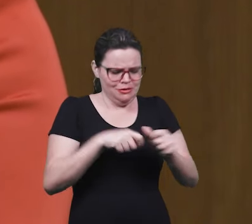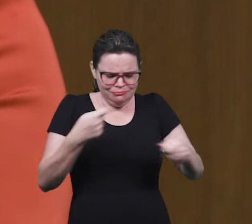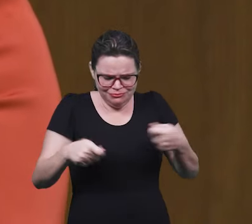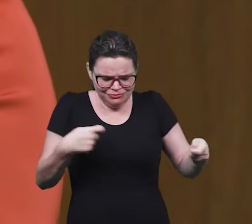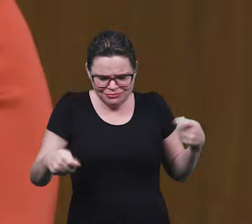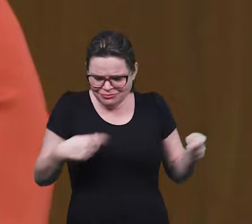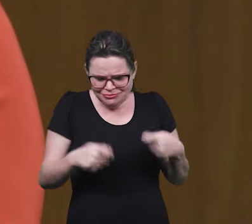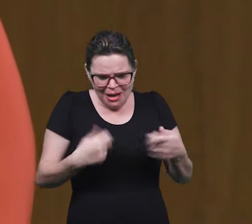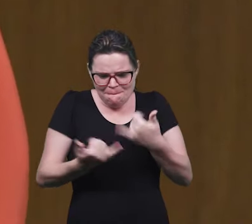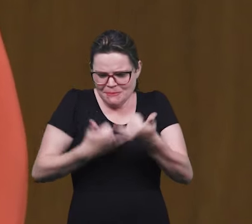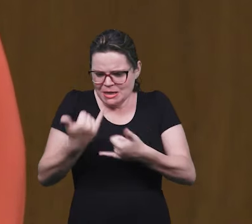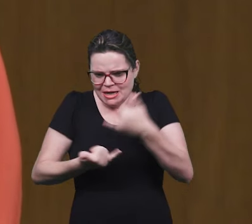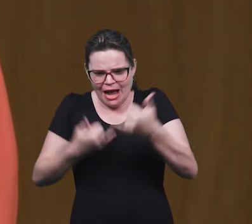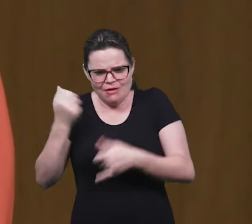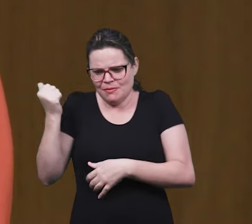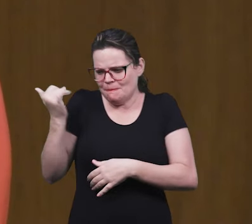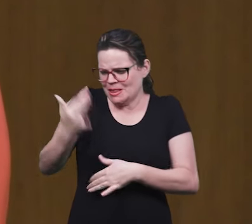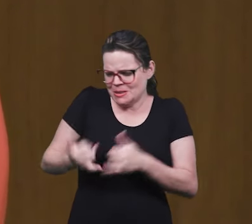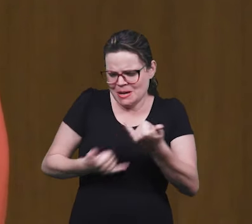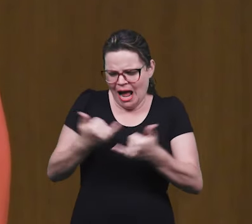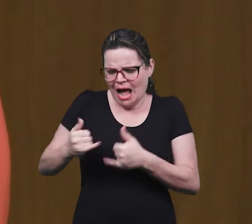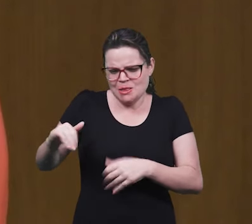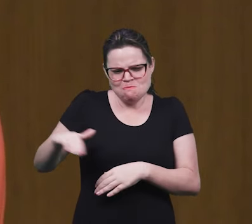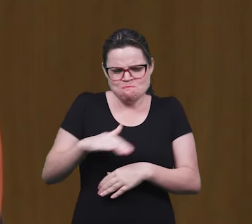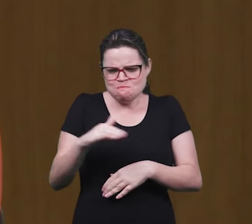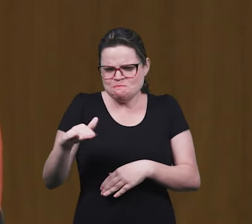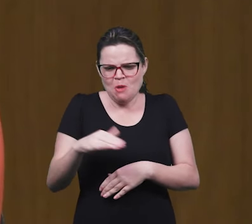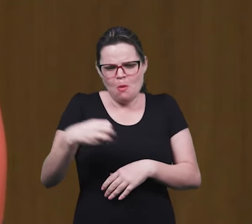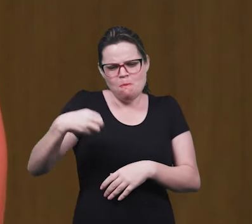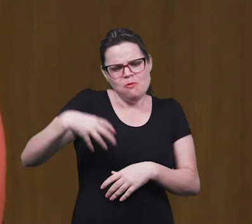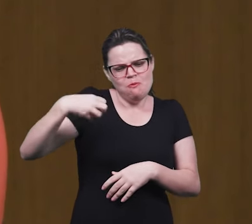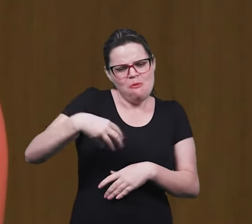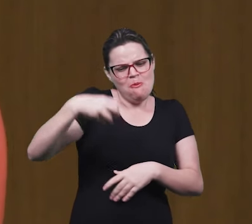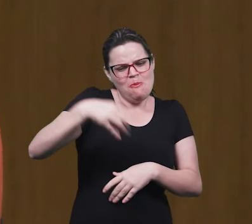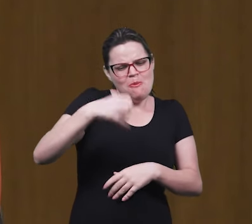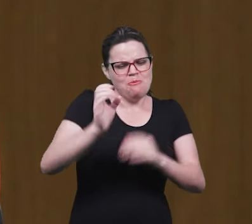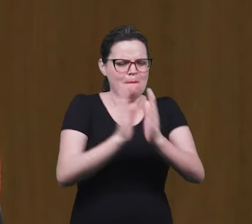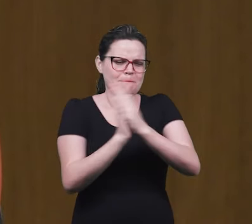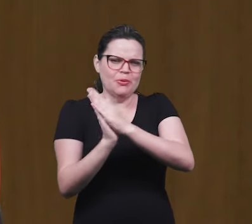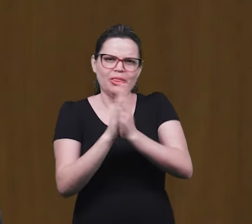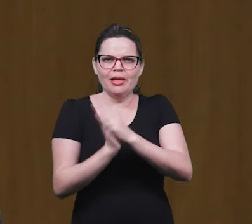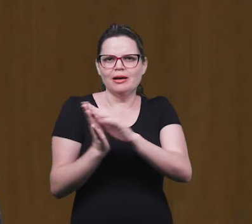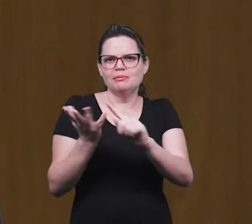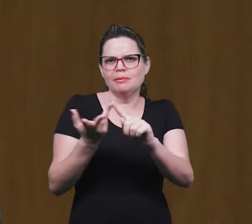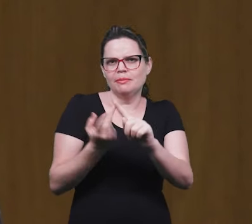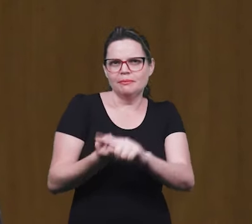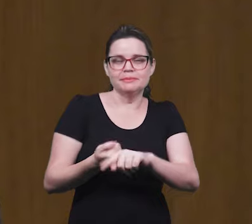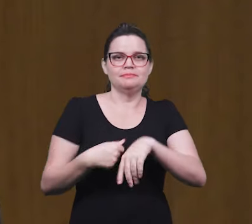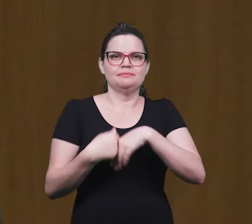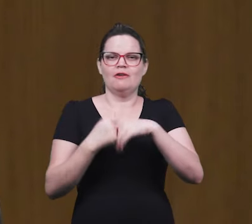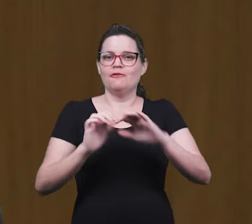e brincava de madrugada com trenzinho, boneca, era aquela festa.